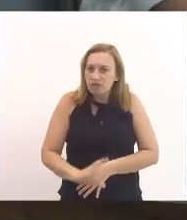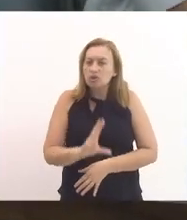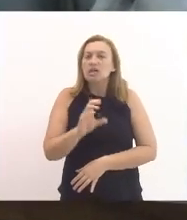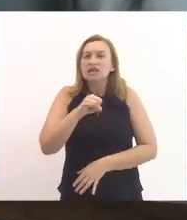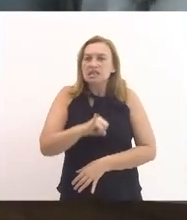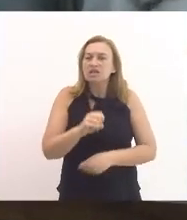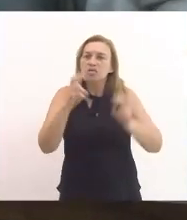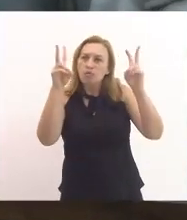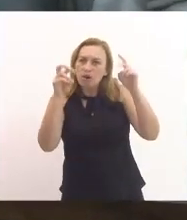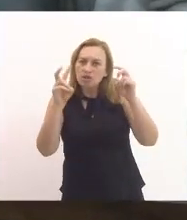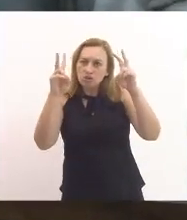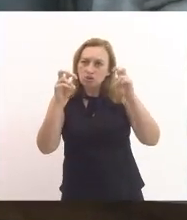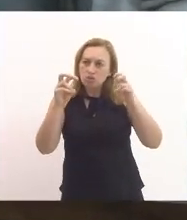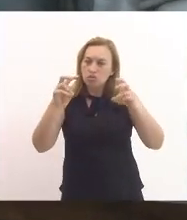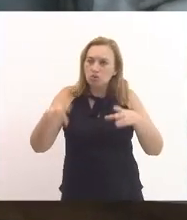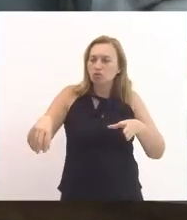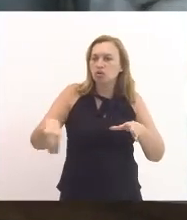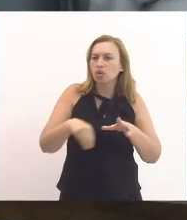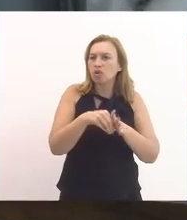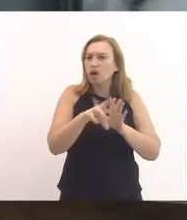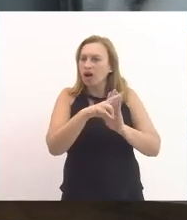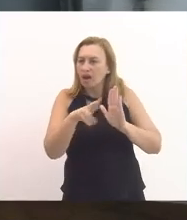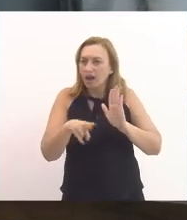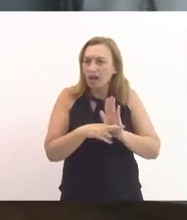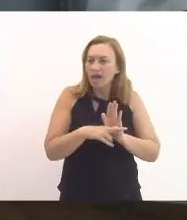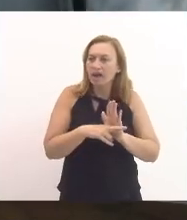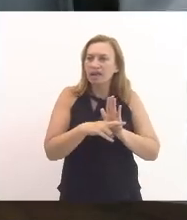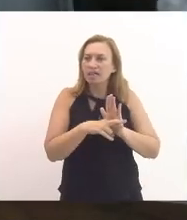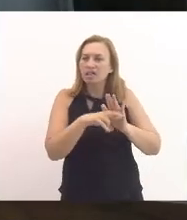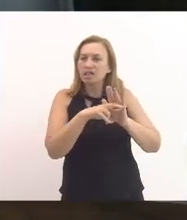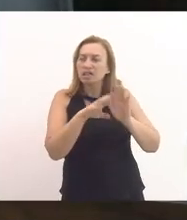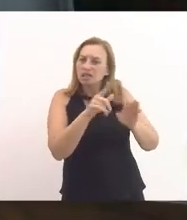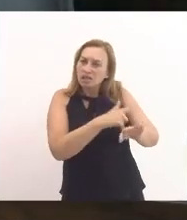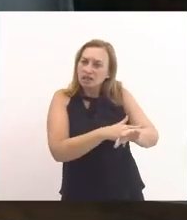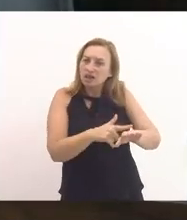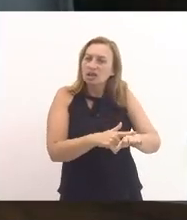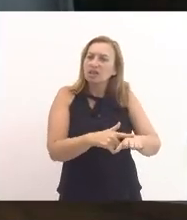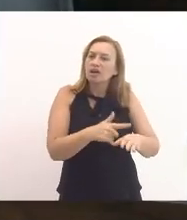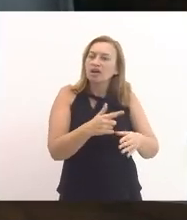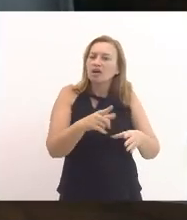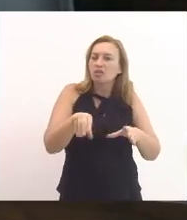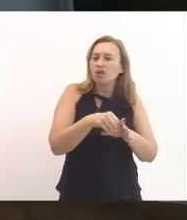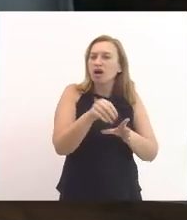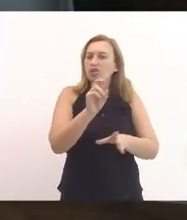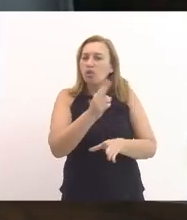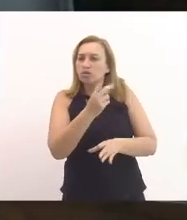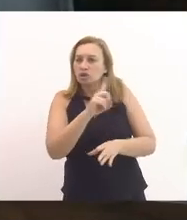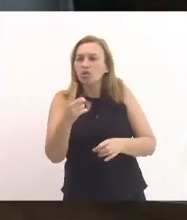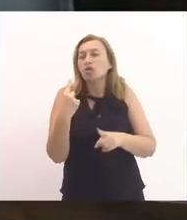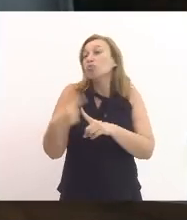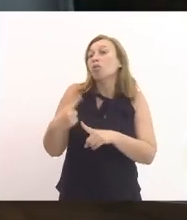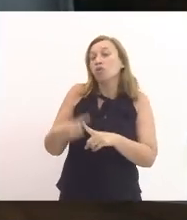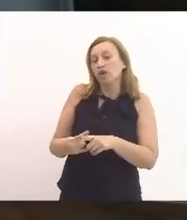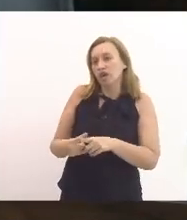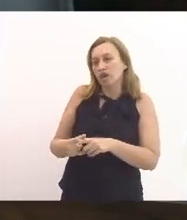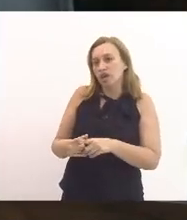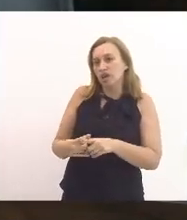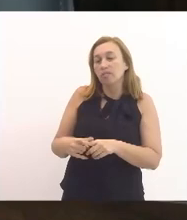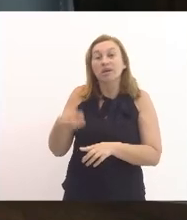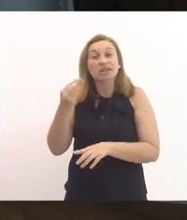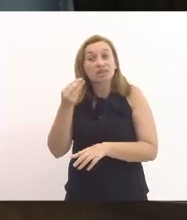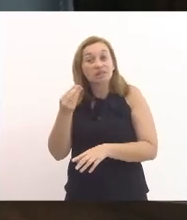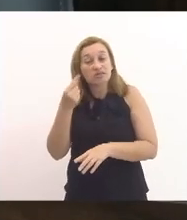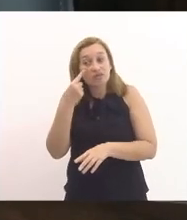de colocar o regime disciplinar foi colocado não e o porquê de ter sido colocado para gente poder